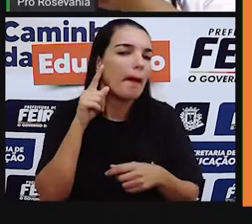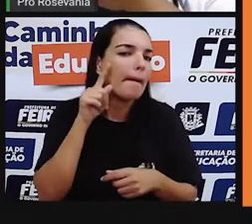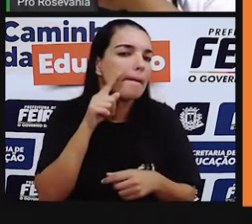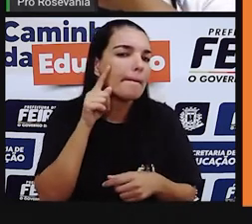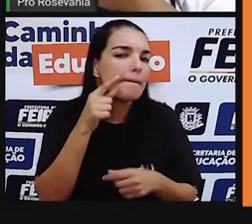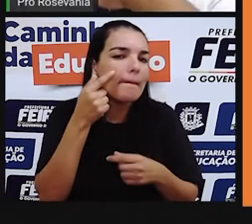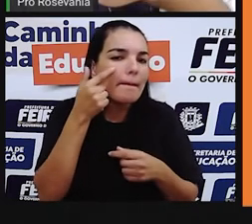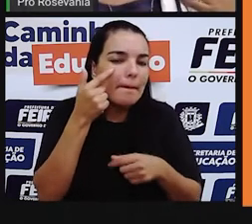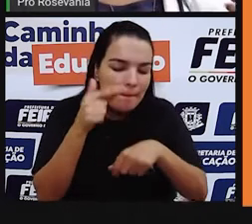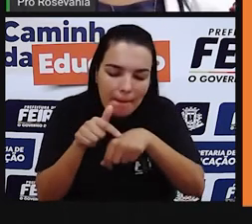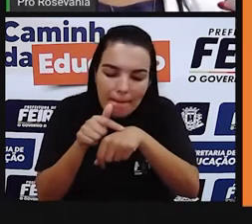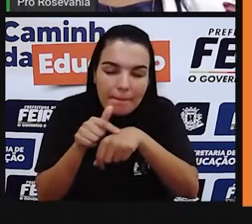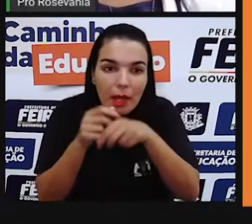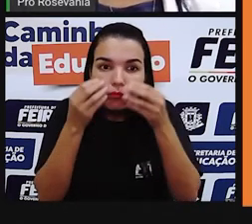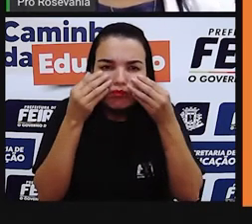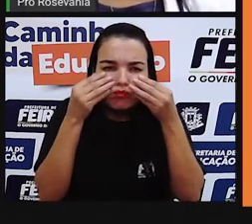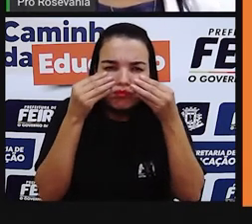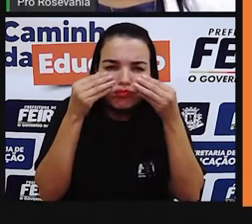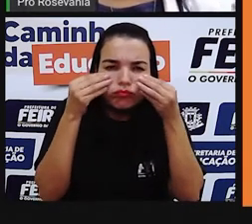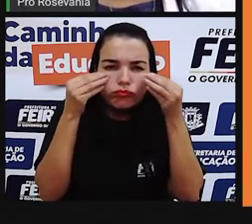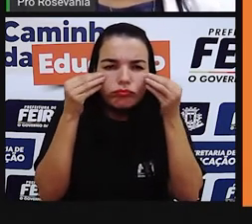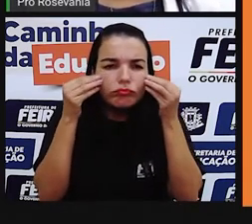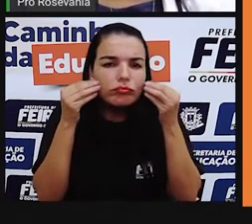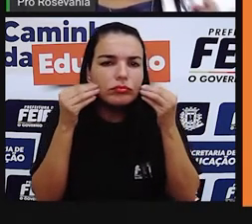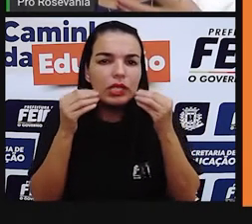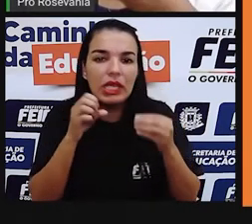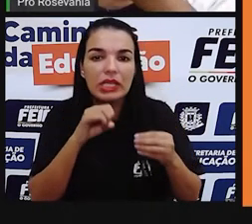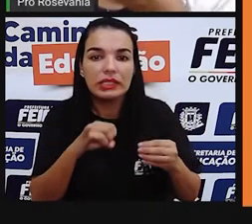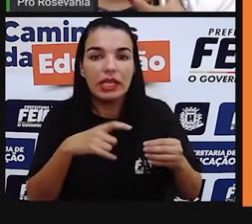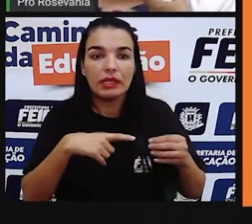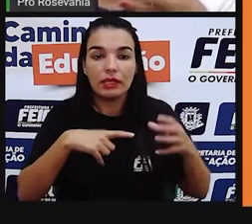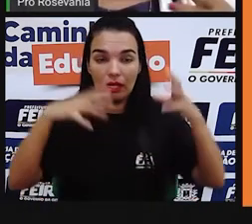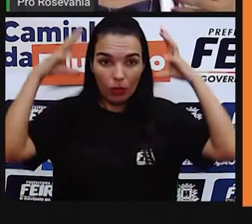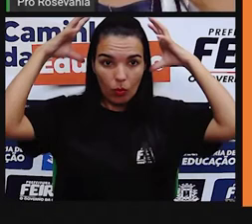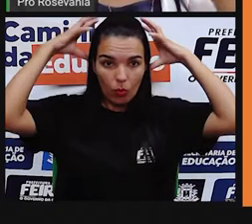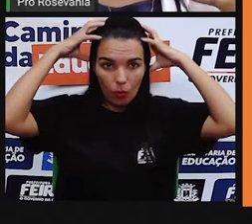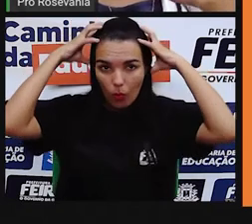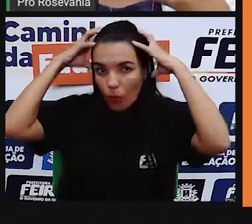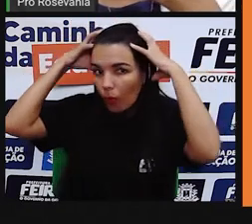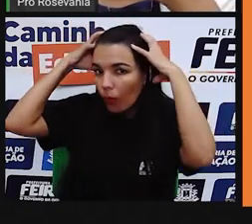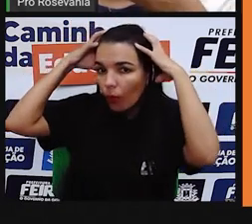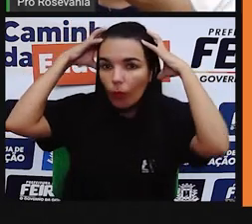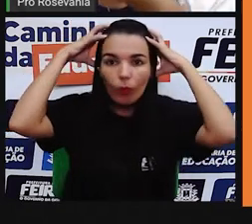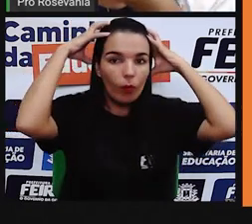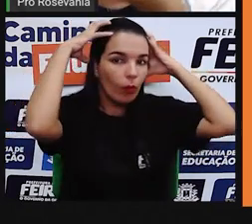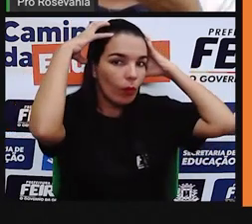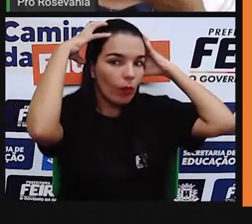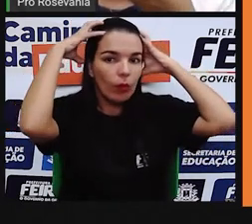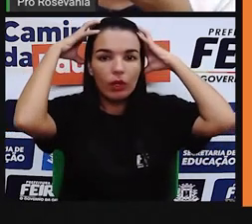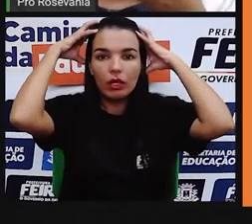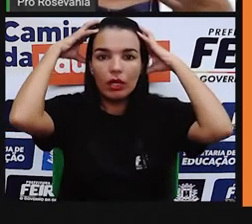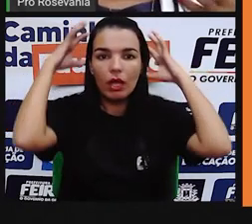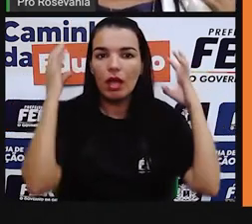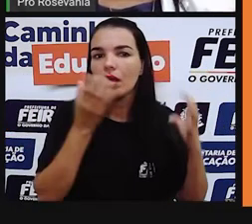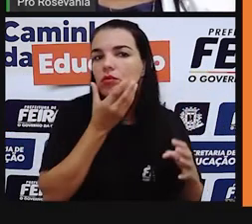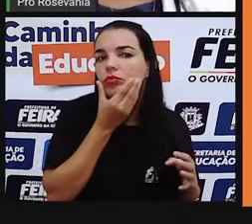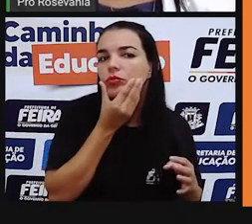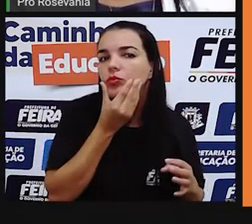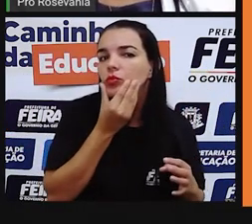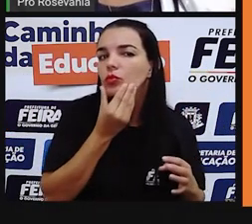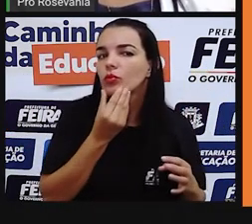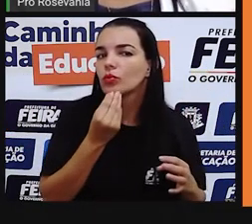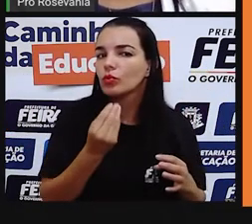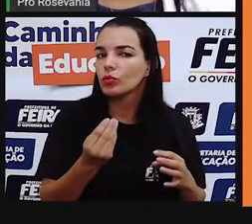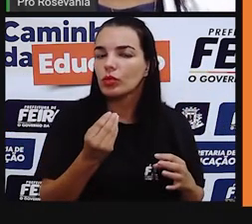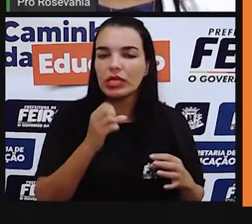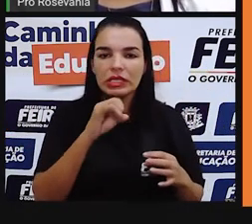mais grossa. A gente percebe também o crânio, né, um pouco assim, um pouco mais na parte do maxilar,